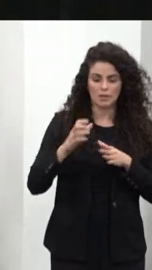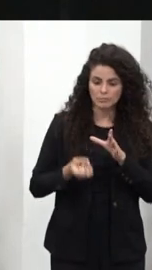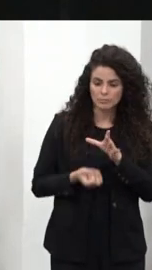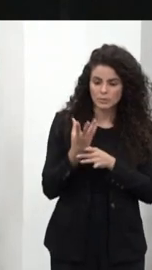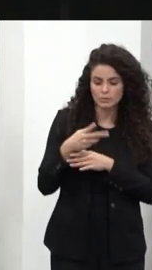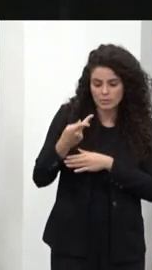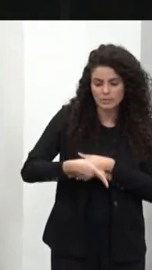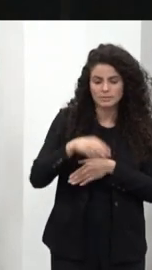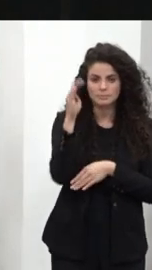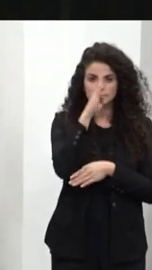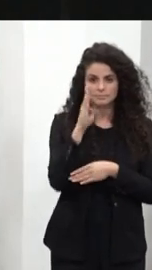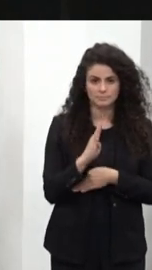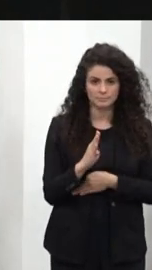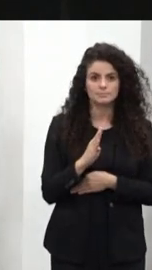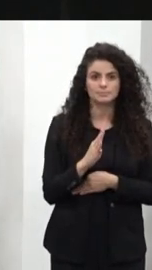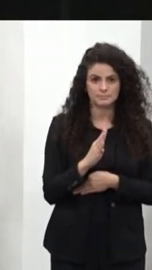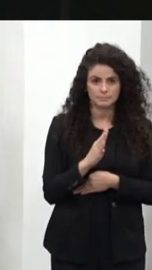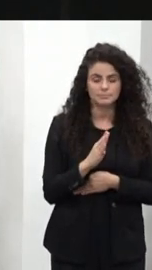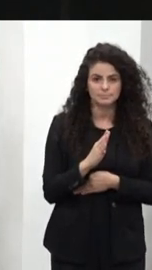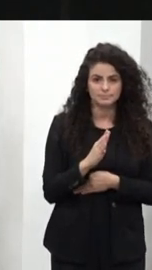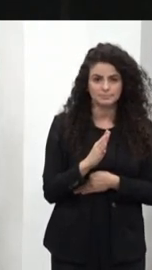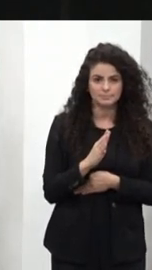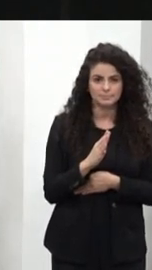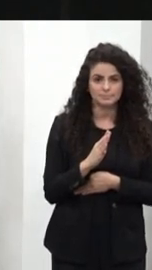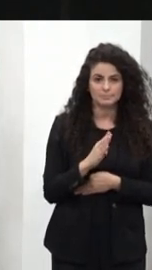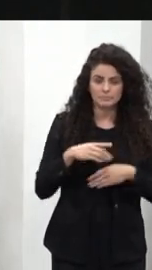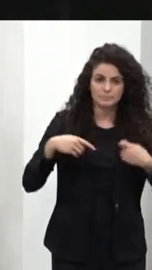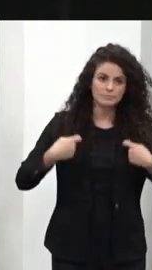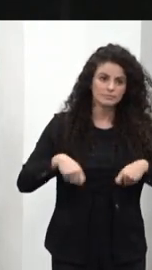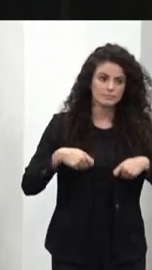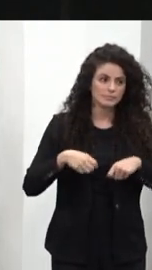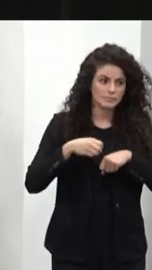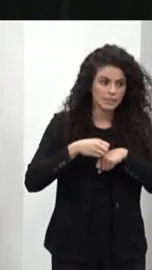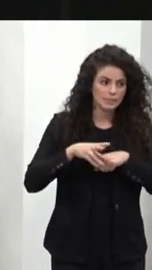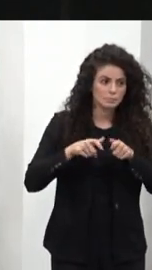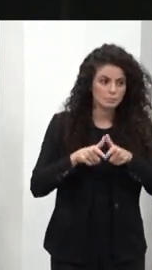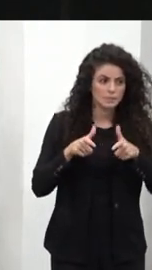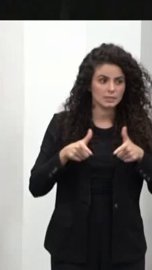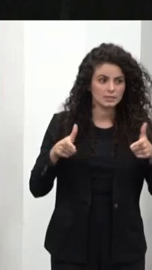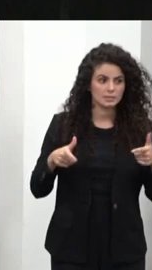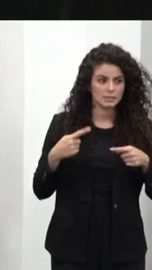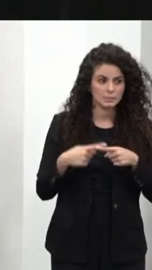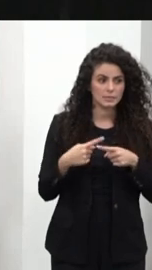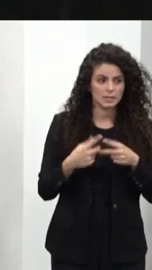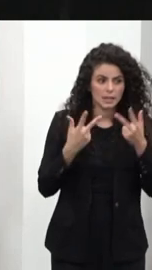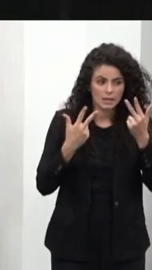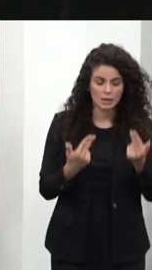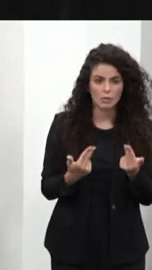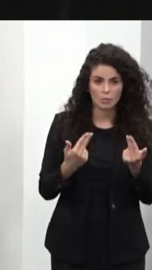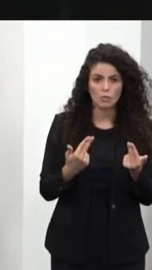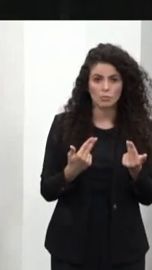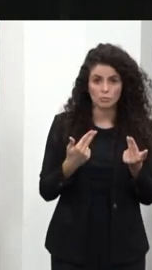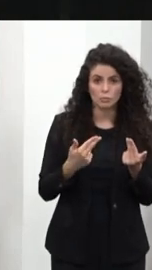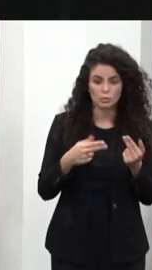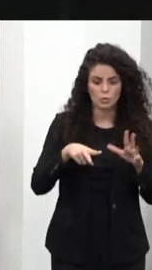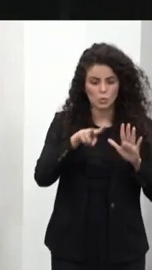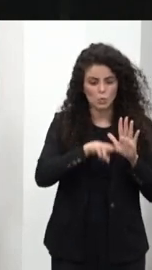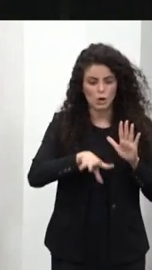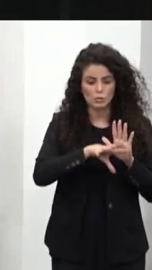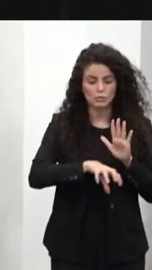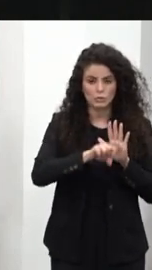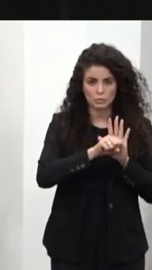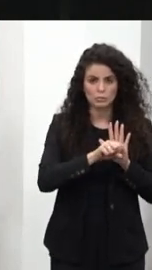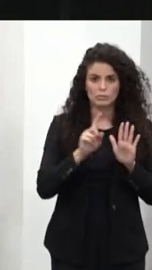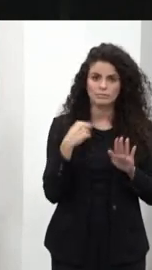e temos essa necessidade de fomento porque assim como audiovisual no Brasil a gente